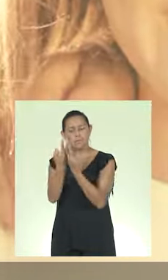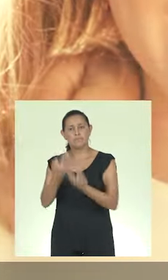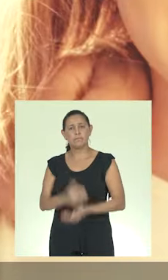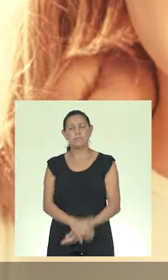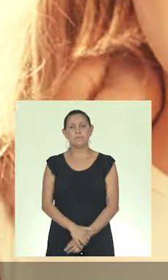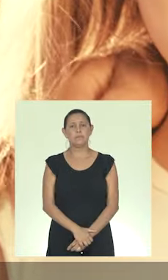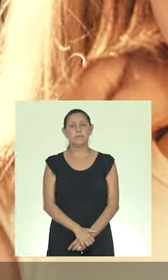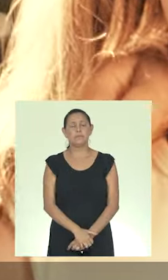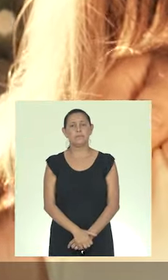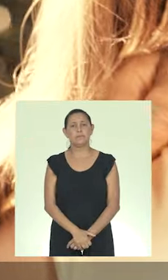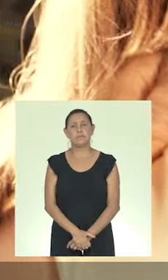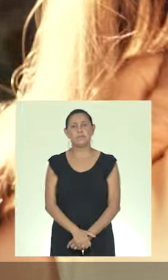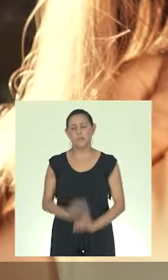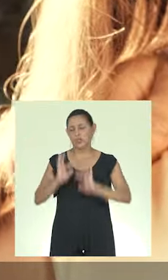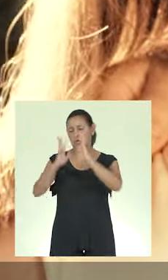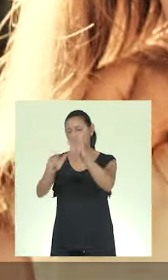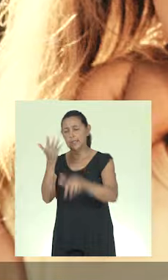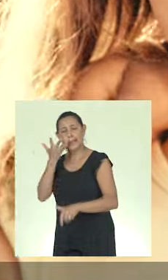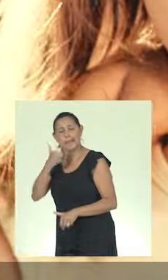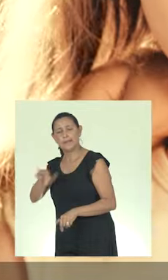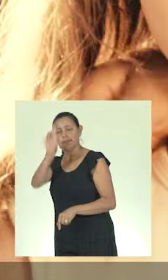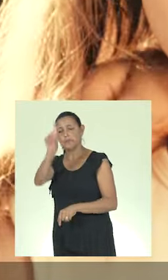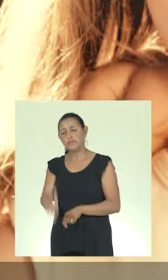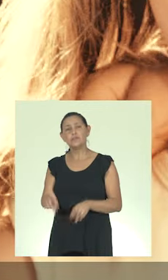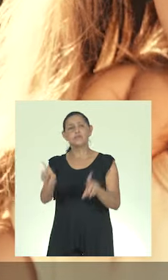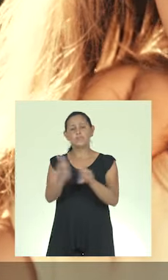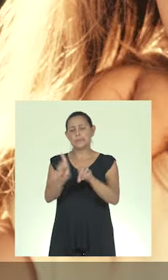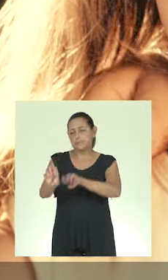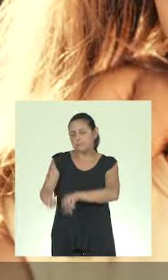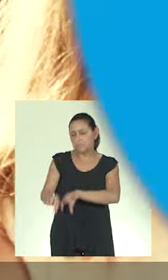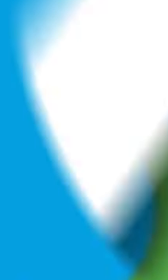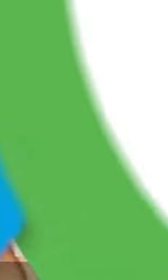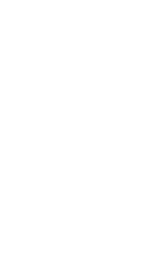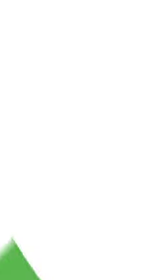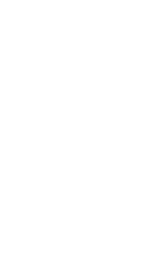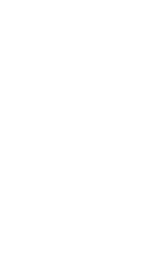Toda criança tem direito à educação.